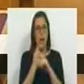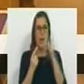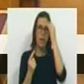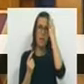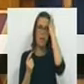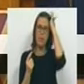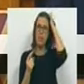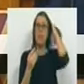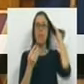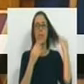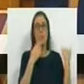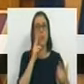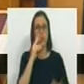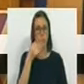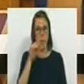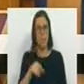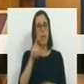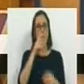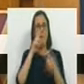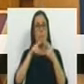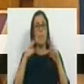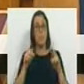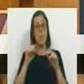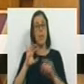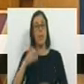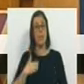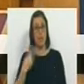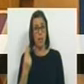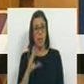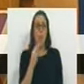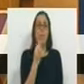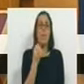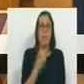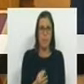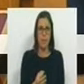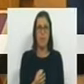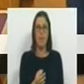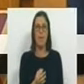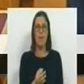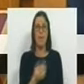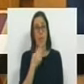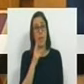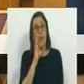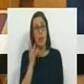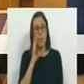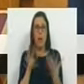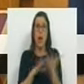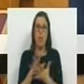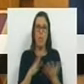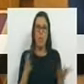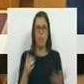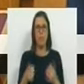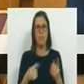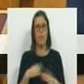do PCP, se nas autarquias da CDU ou do PCP, e peço desculpa à confusão, mas às